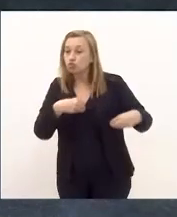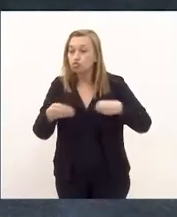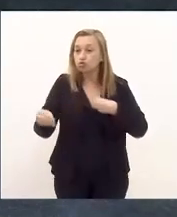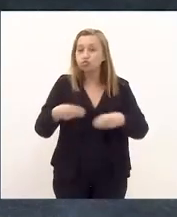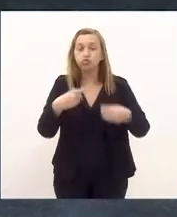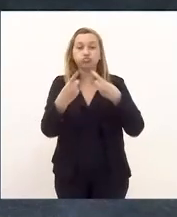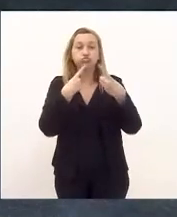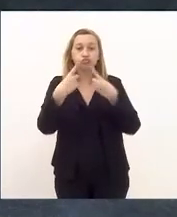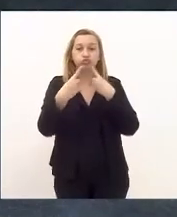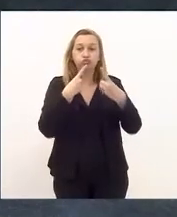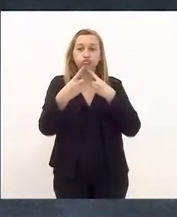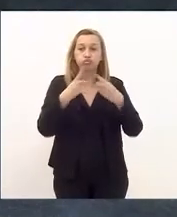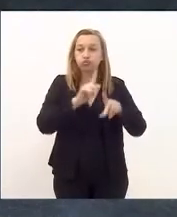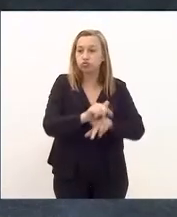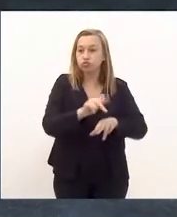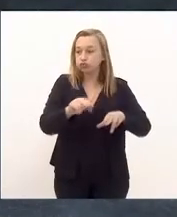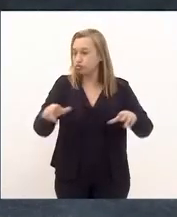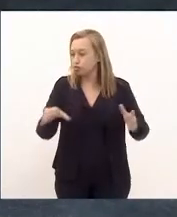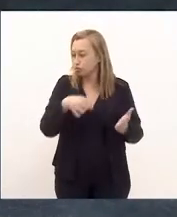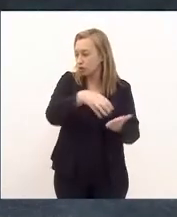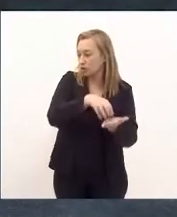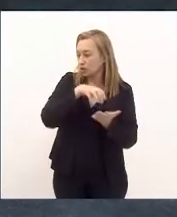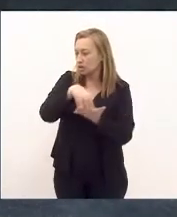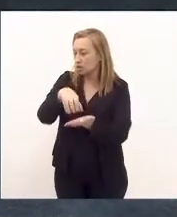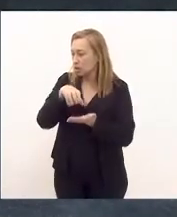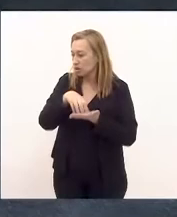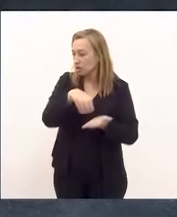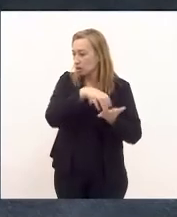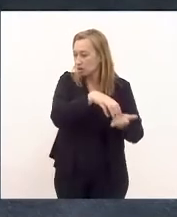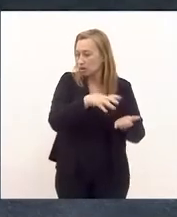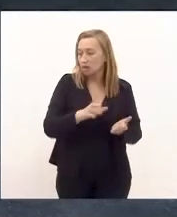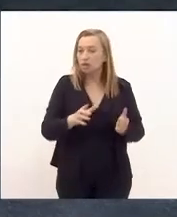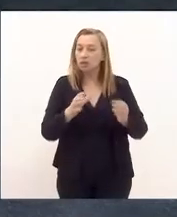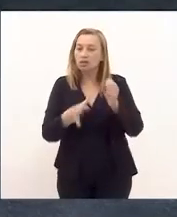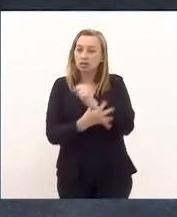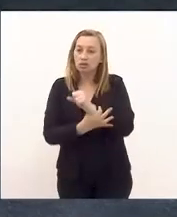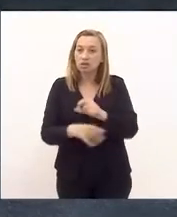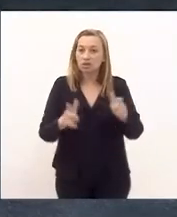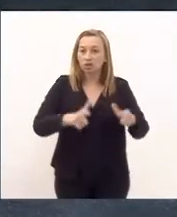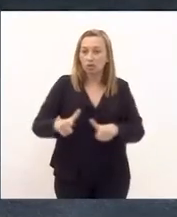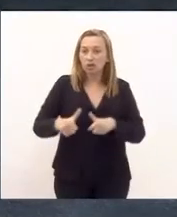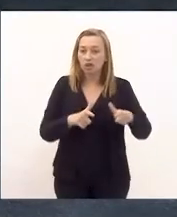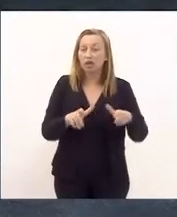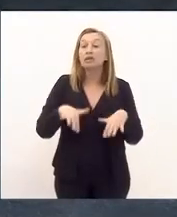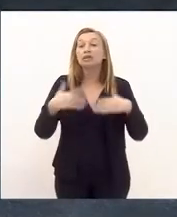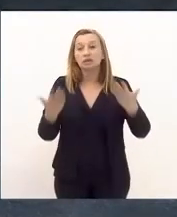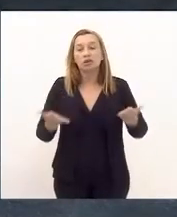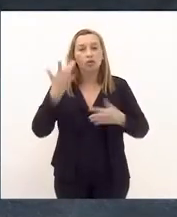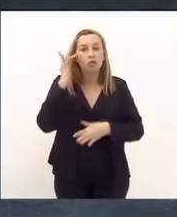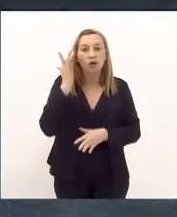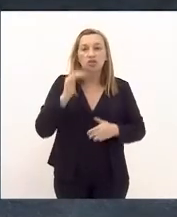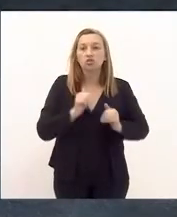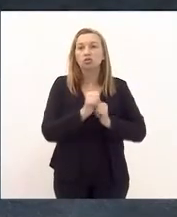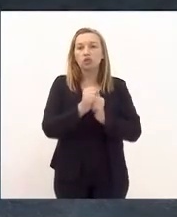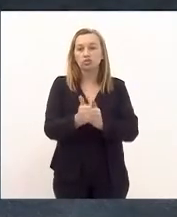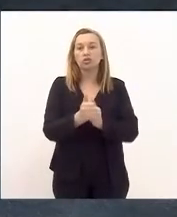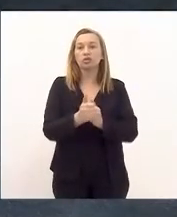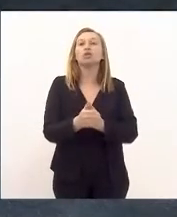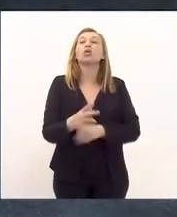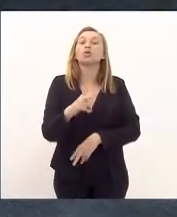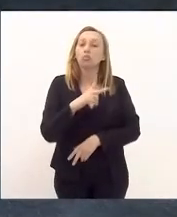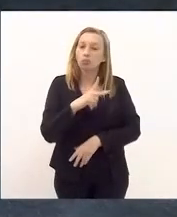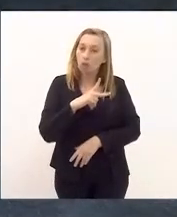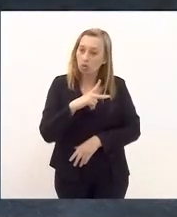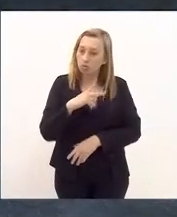diferentes instâncias e agentes que atuam na área de segurança naquele perímetro. Então, eu acho que o encaminhamento que o próprio